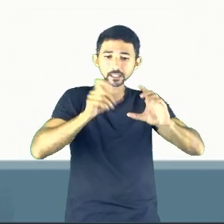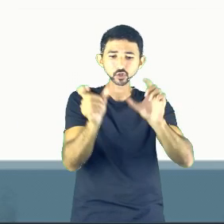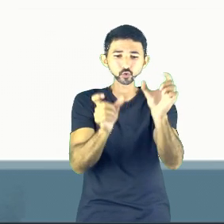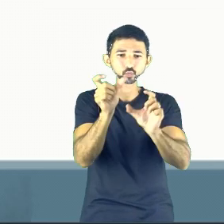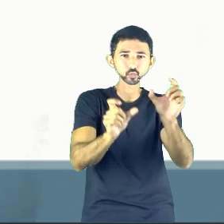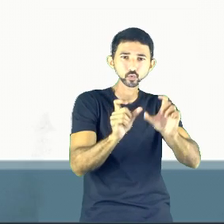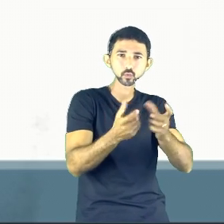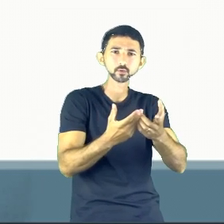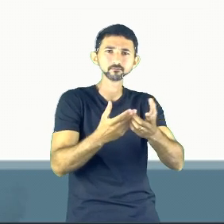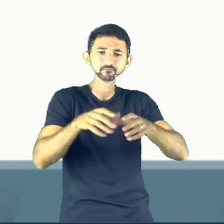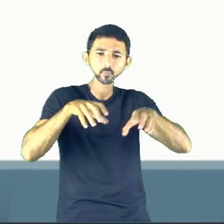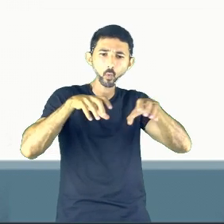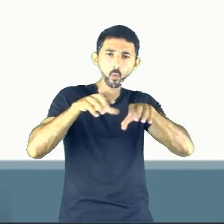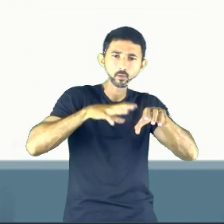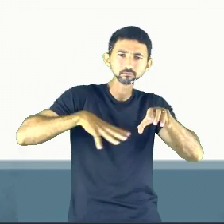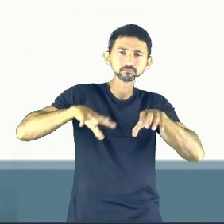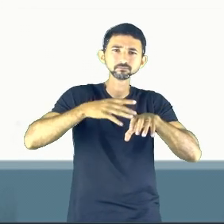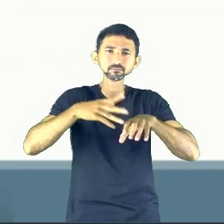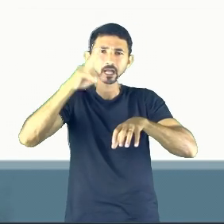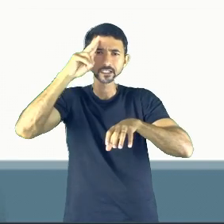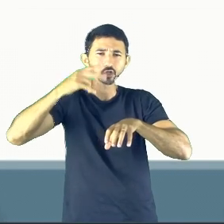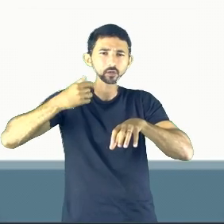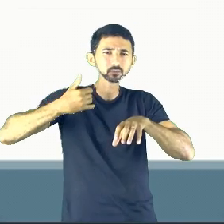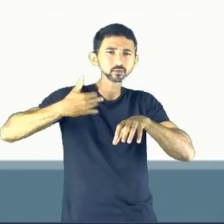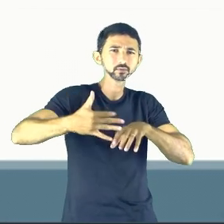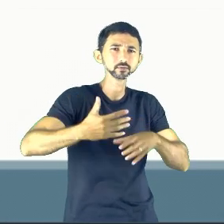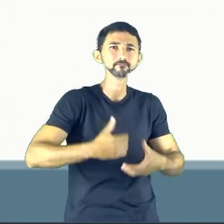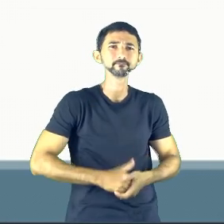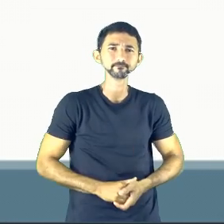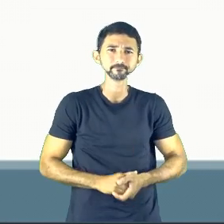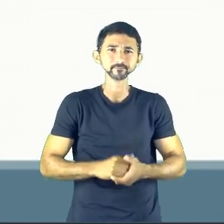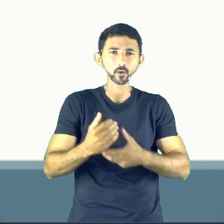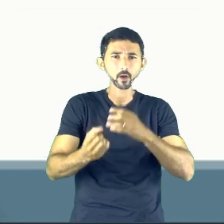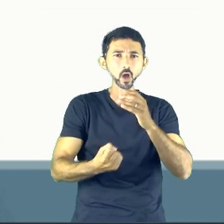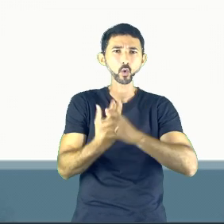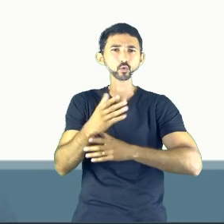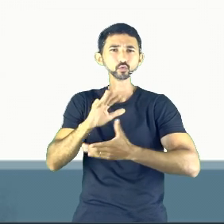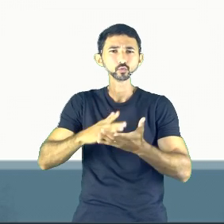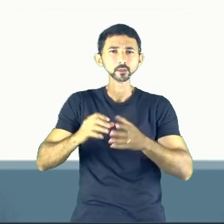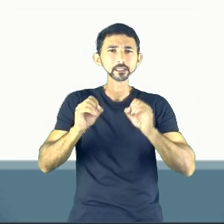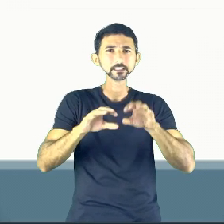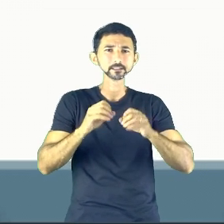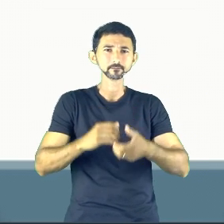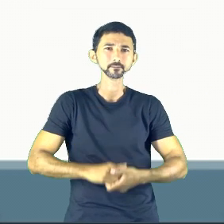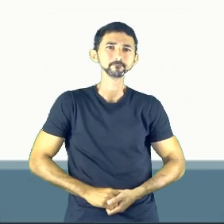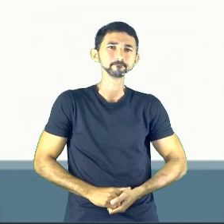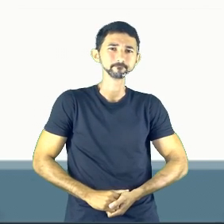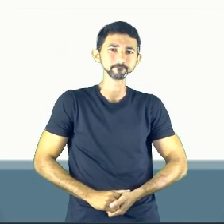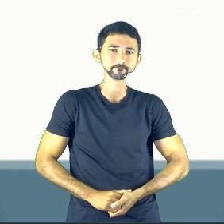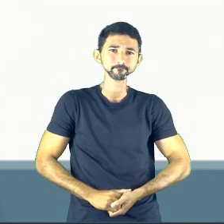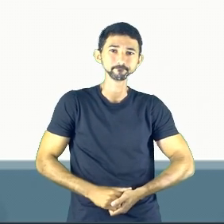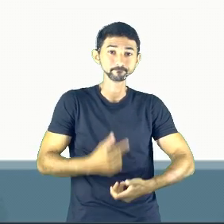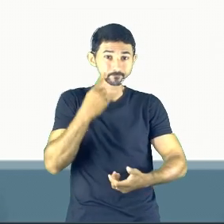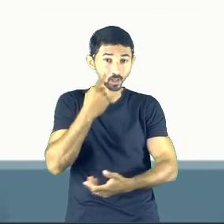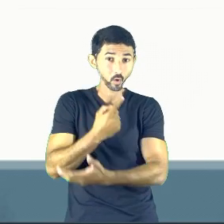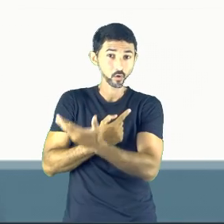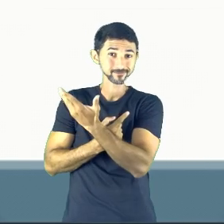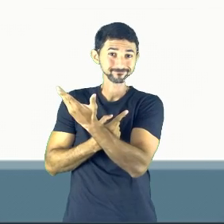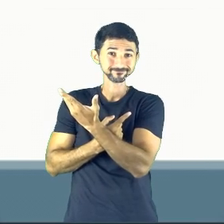meio dessas características, as personagens movimentam-se e a história desenrola-se, levando à construção de um